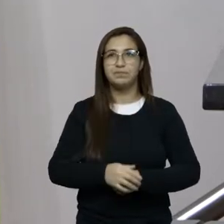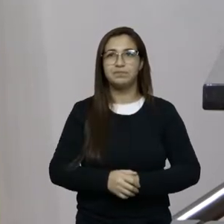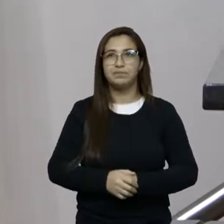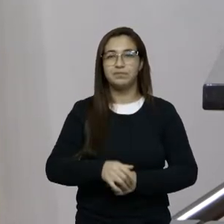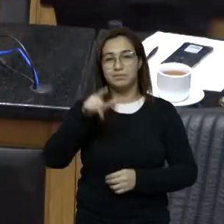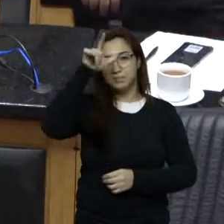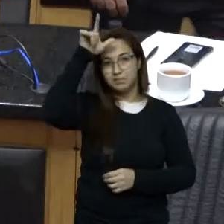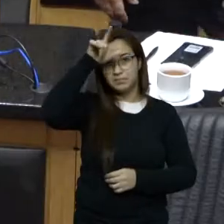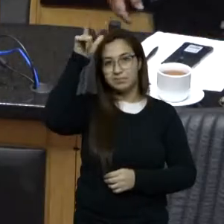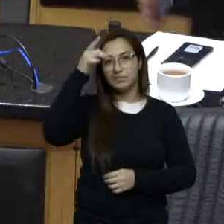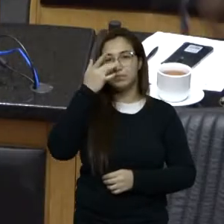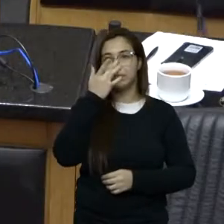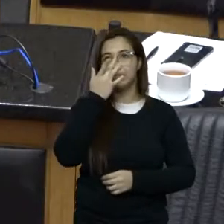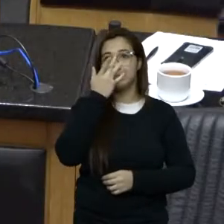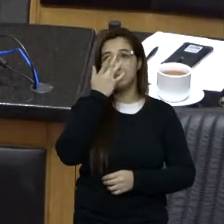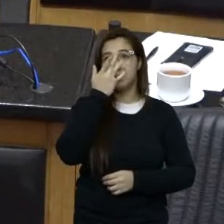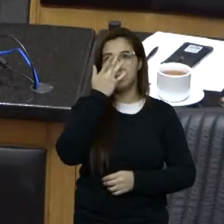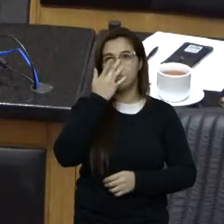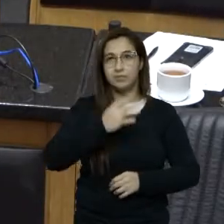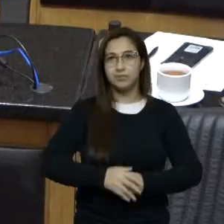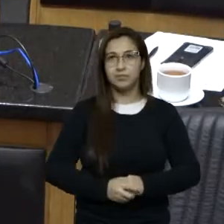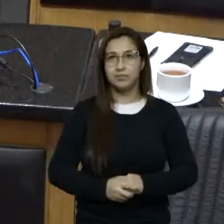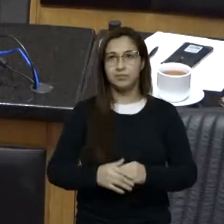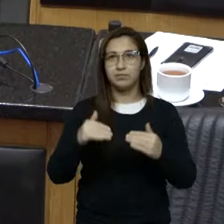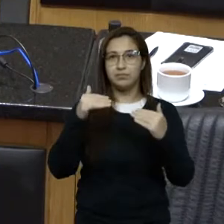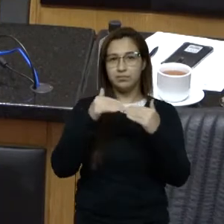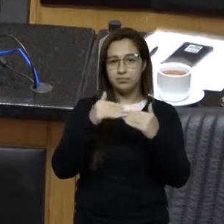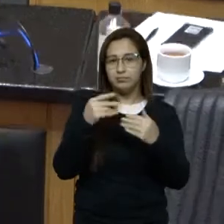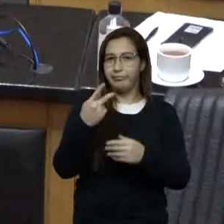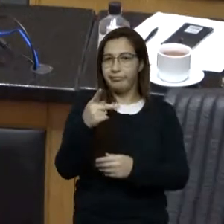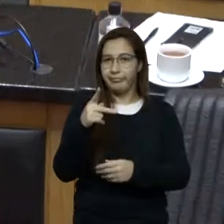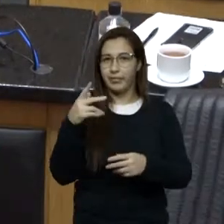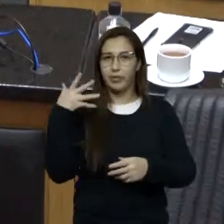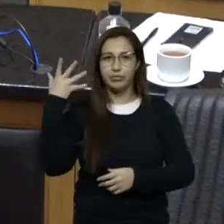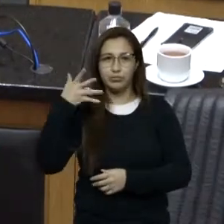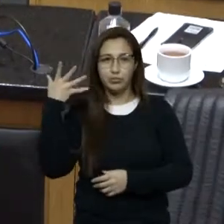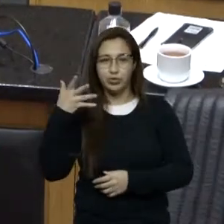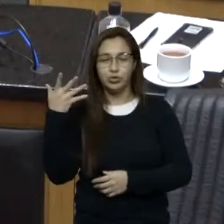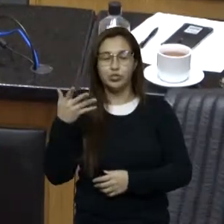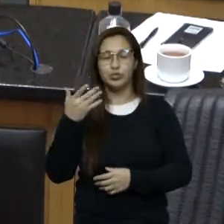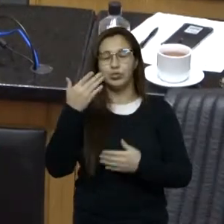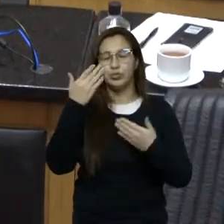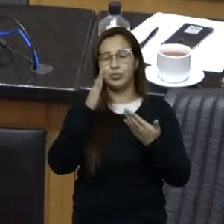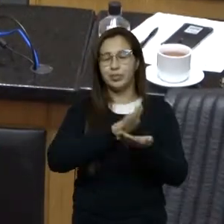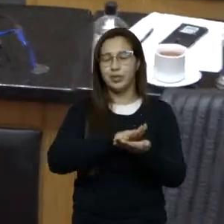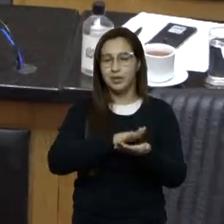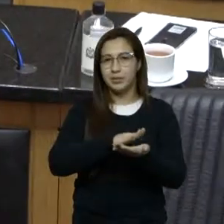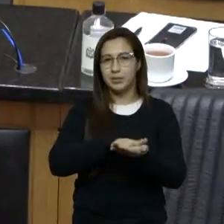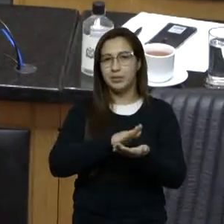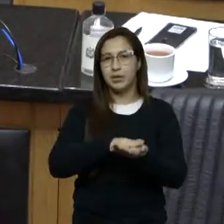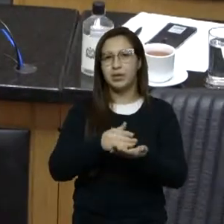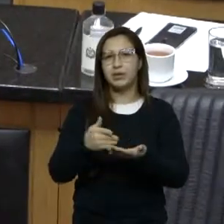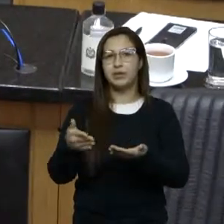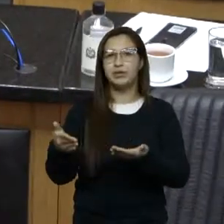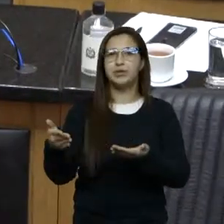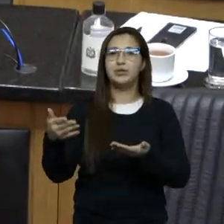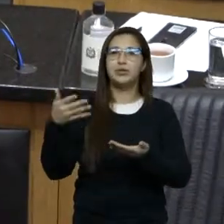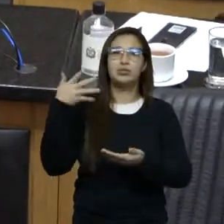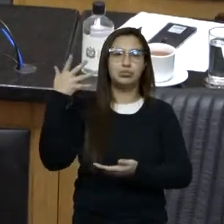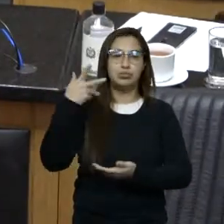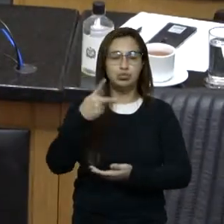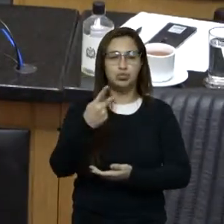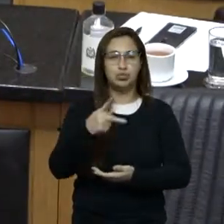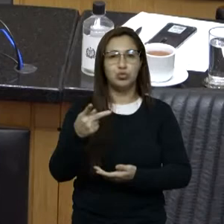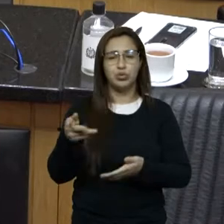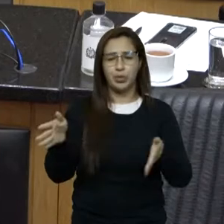Lima chama juntar a vossa excelência desse discurso parabenizar o seu ter trazido esse assunto à baila que que é importantíssimo nós estamos